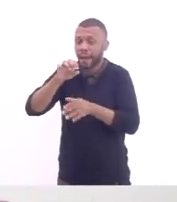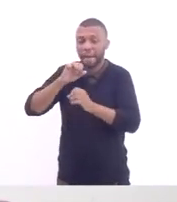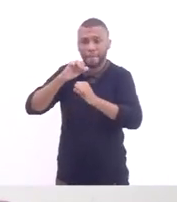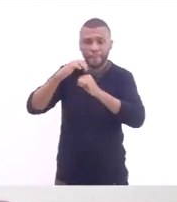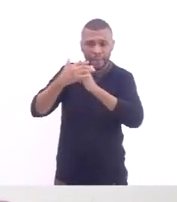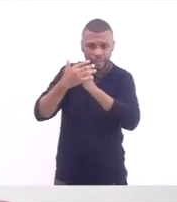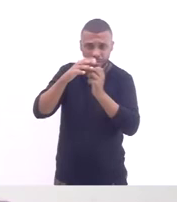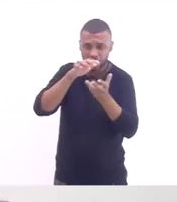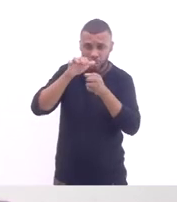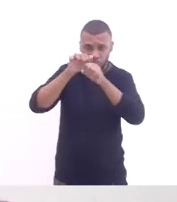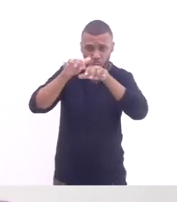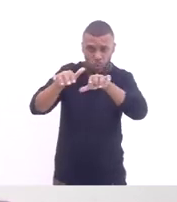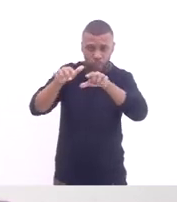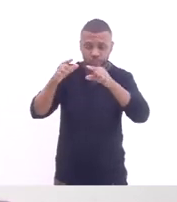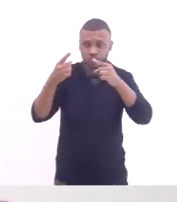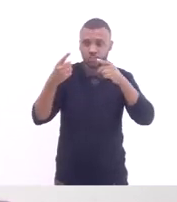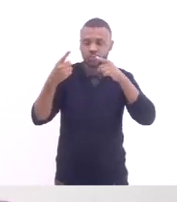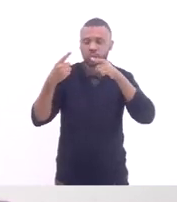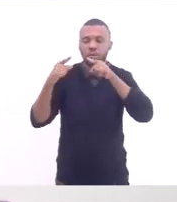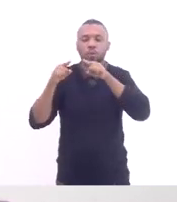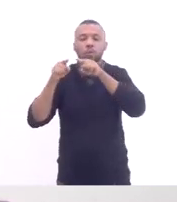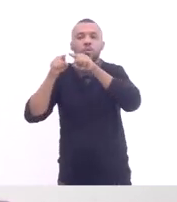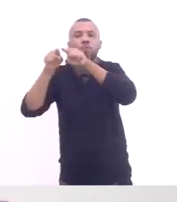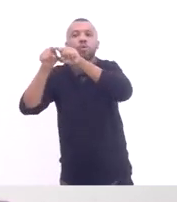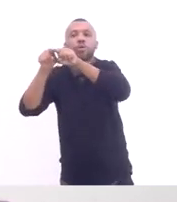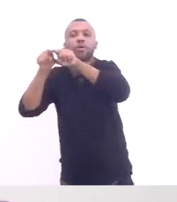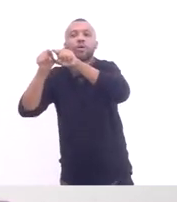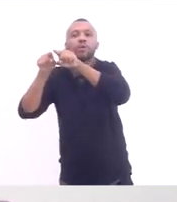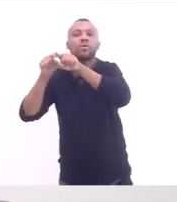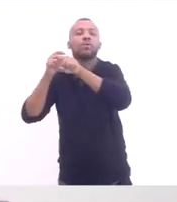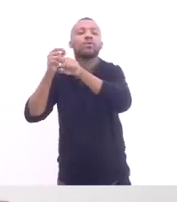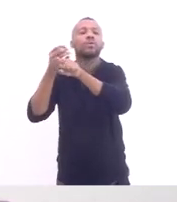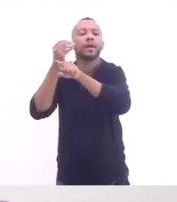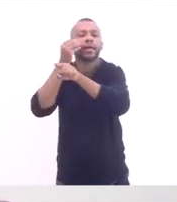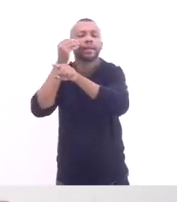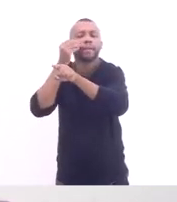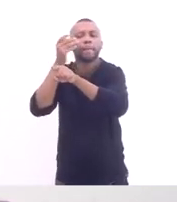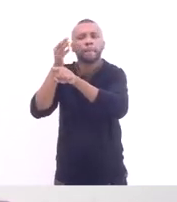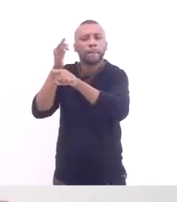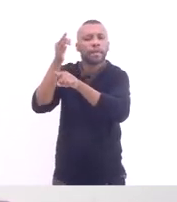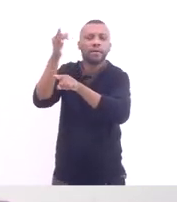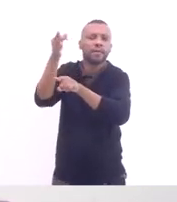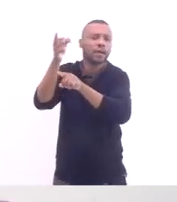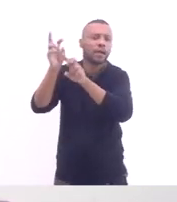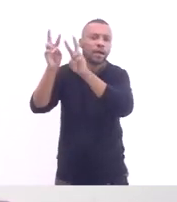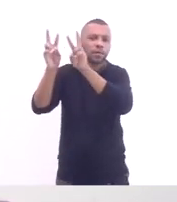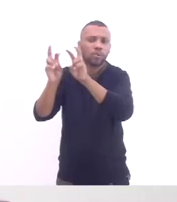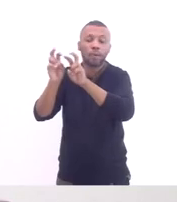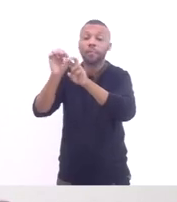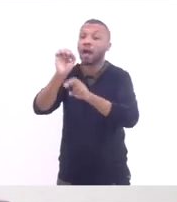encostando um pouco também no que a gente prevê com relação